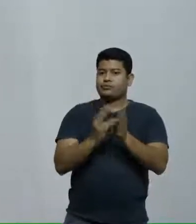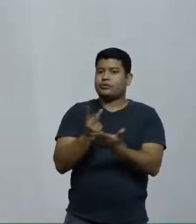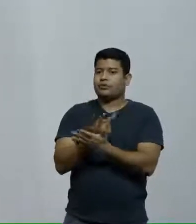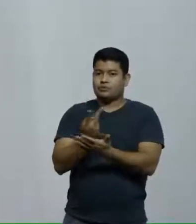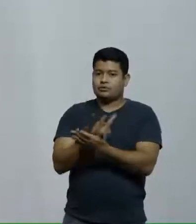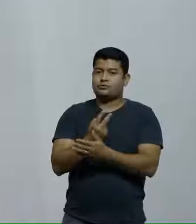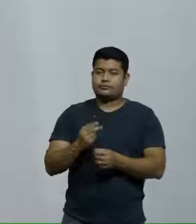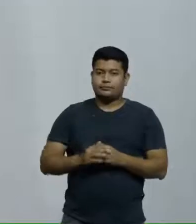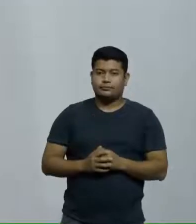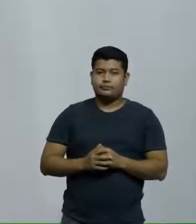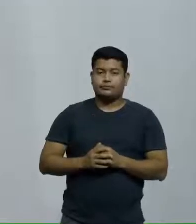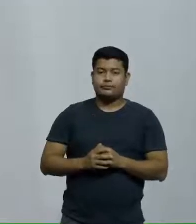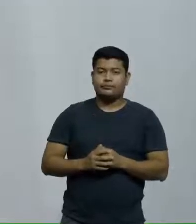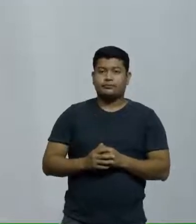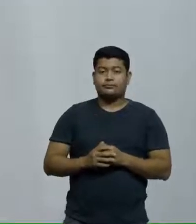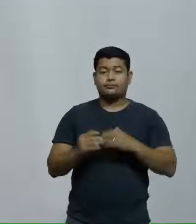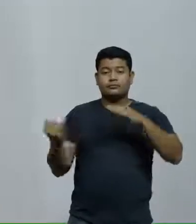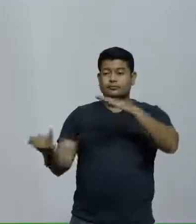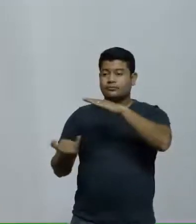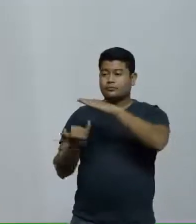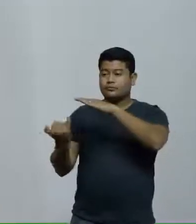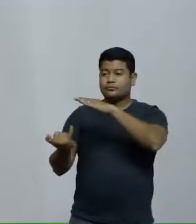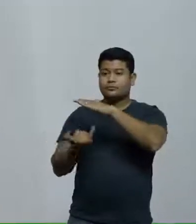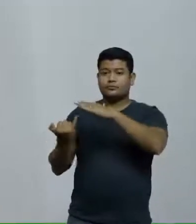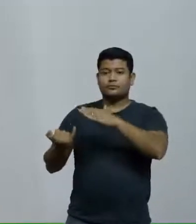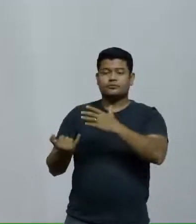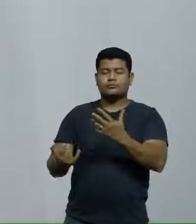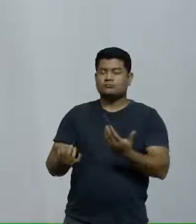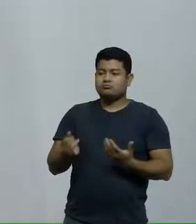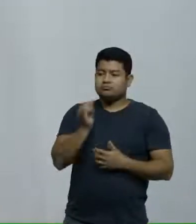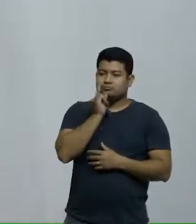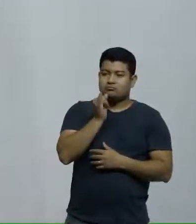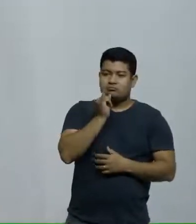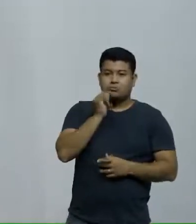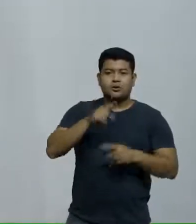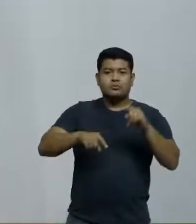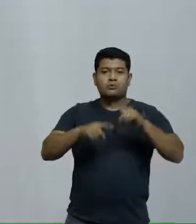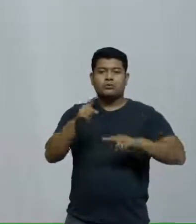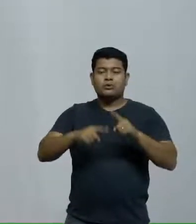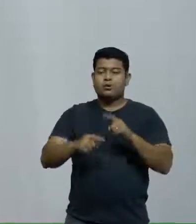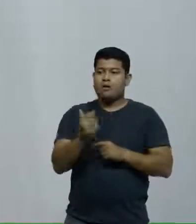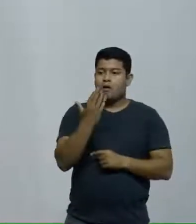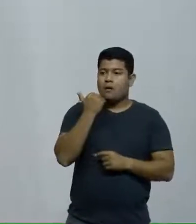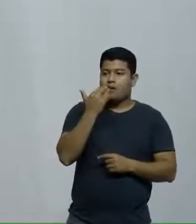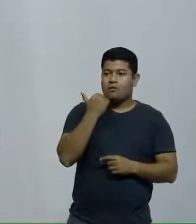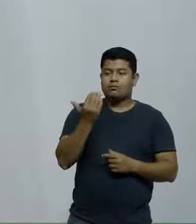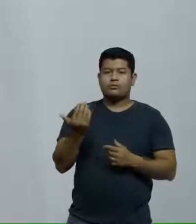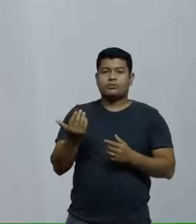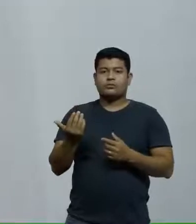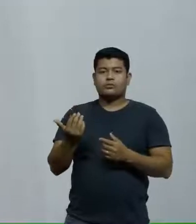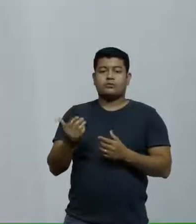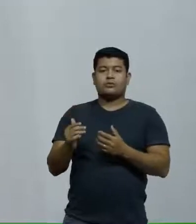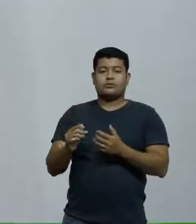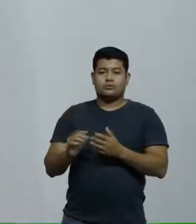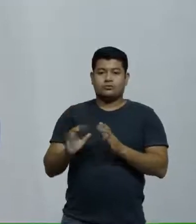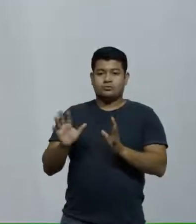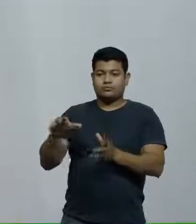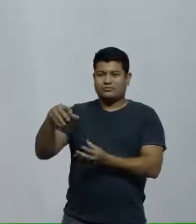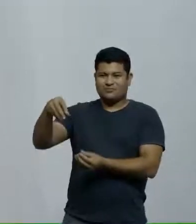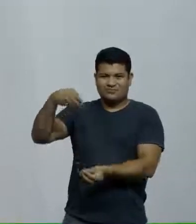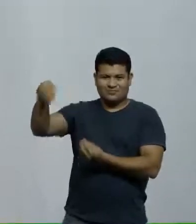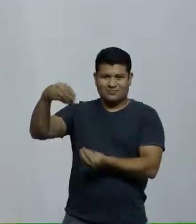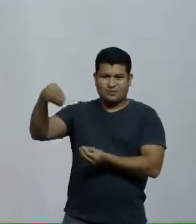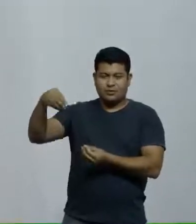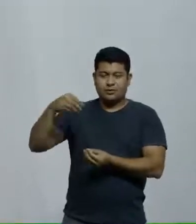da indústria, tanto produtos alimentícios, né, que a gente chama daí os pré-embalados, nós